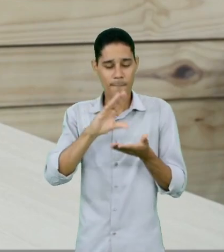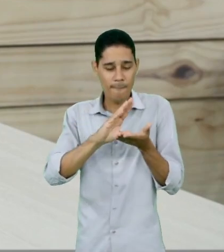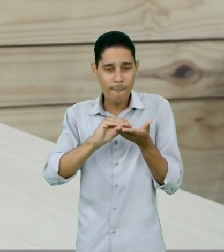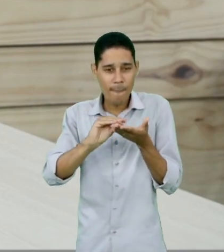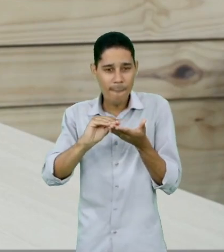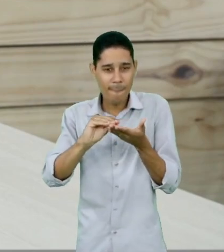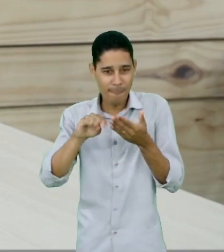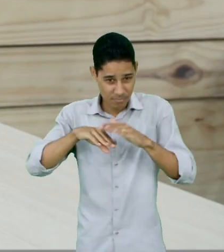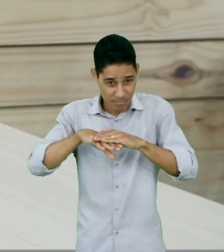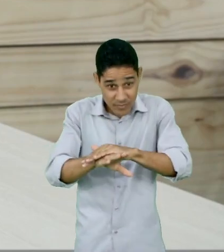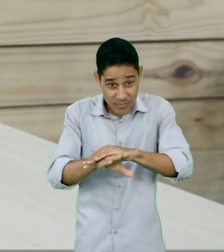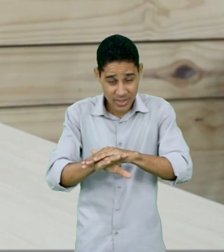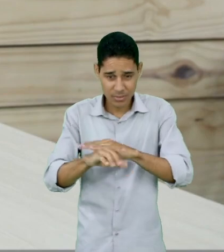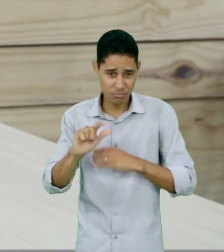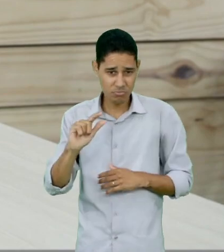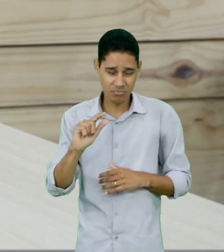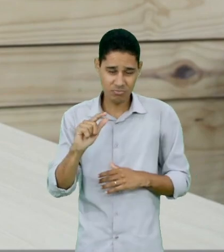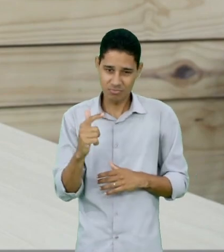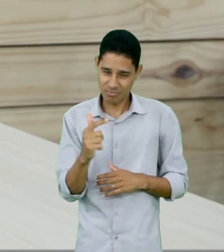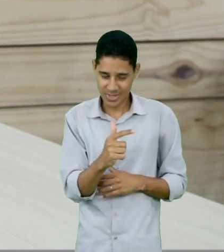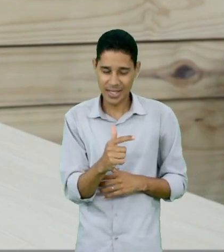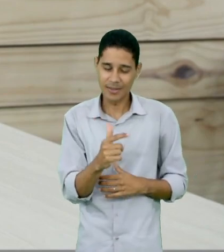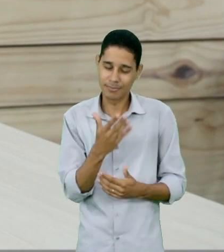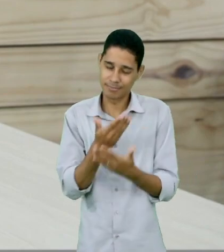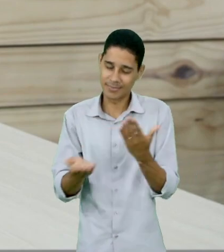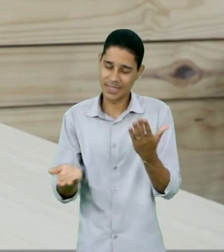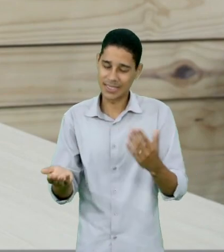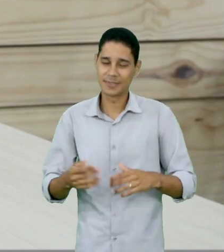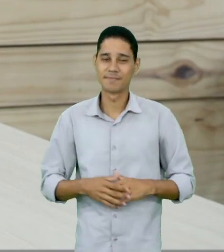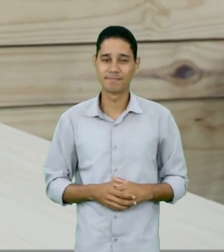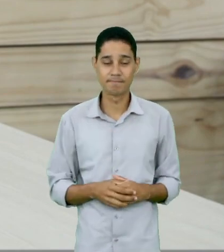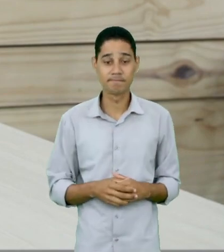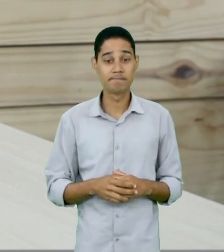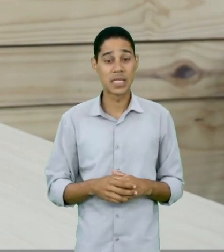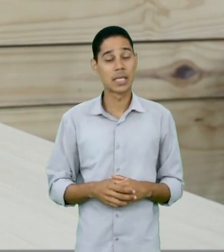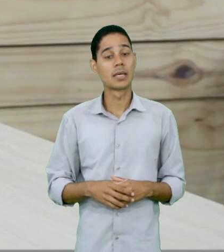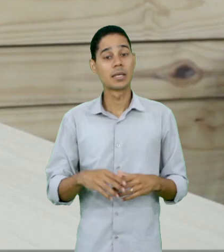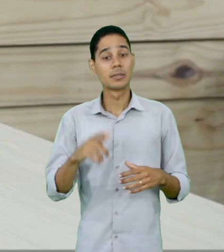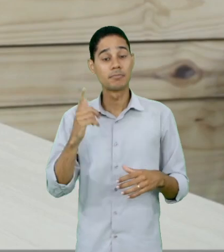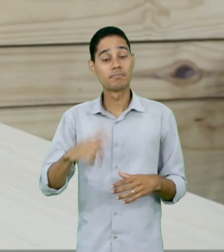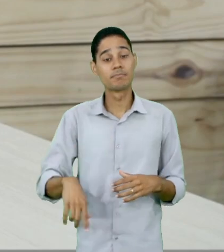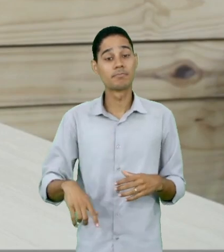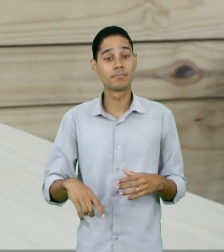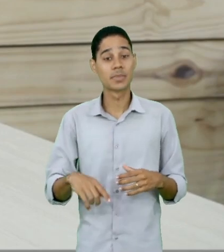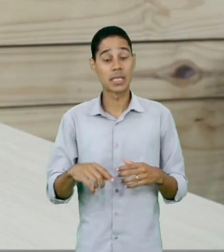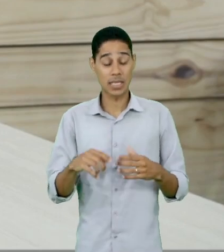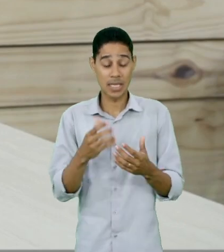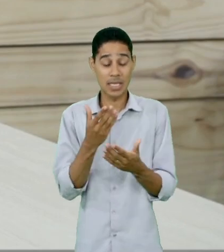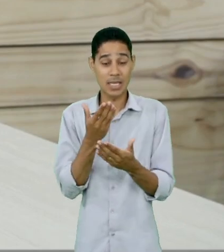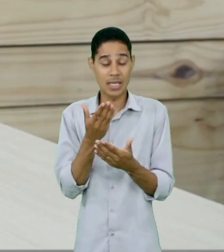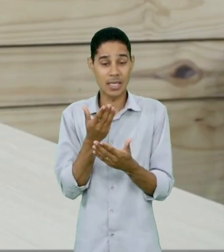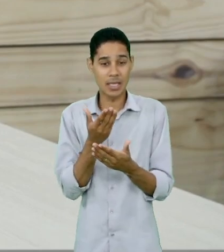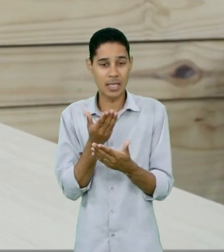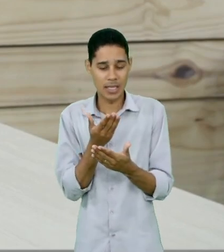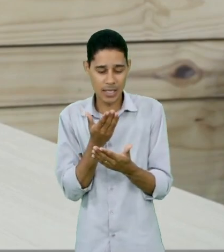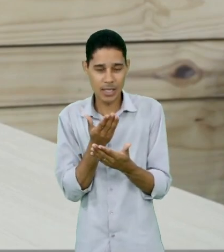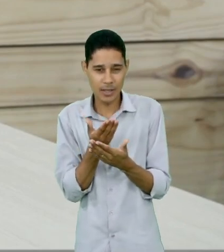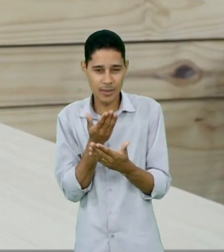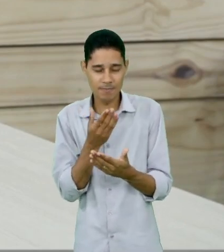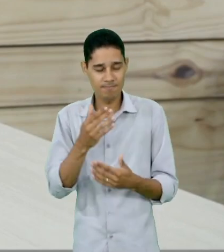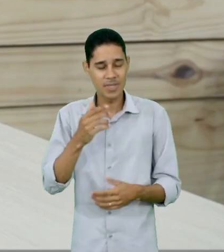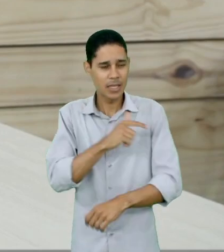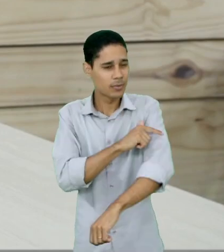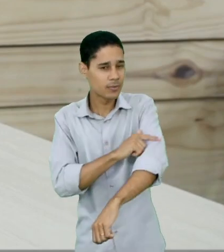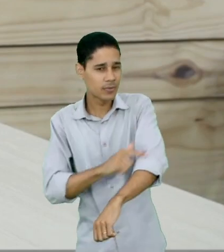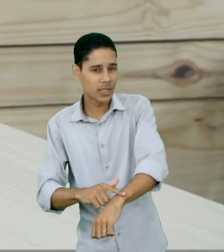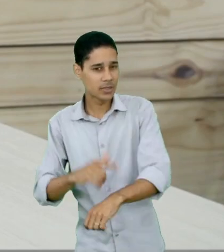dia. Educação e conscientização. Né? A partir do uso da web, com essas interações que a gente tem no dia